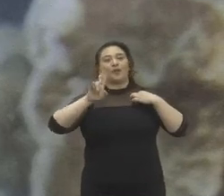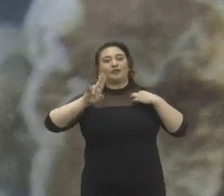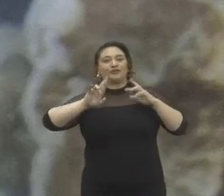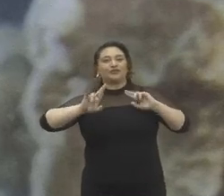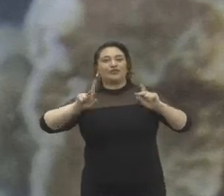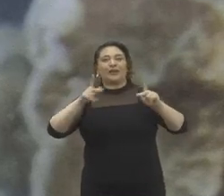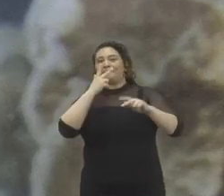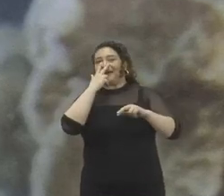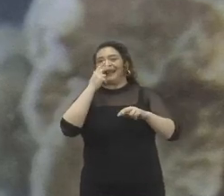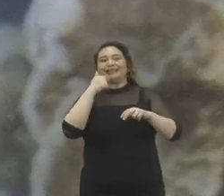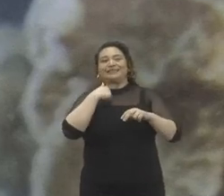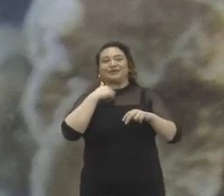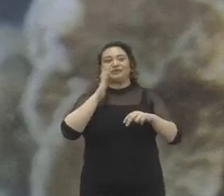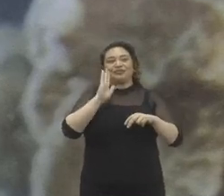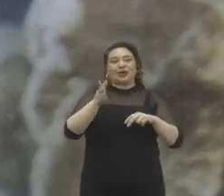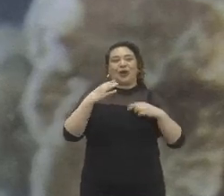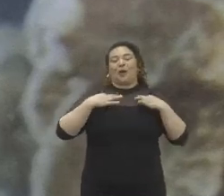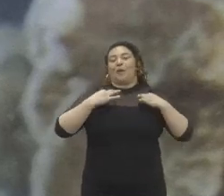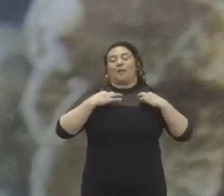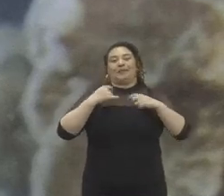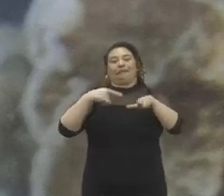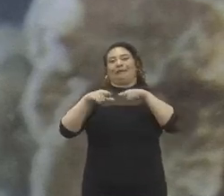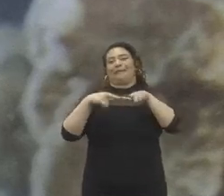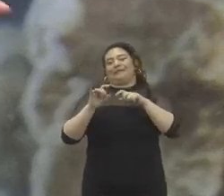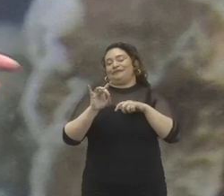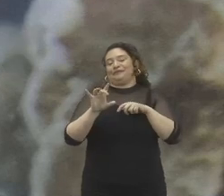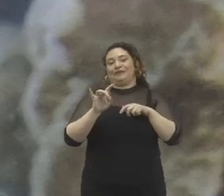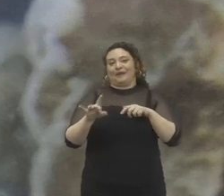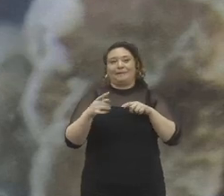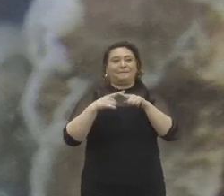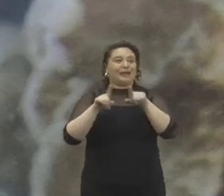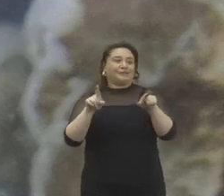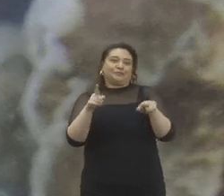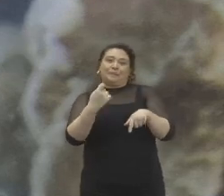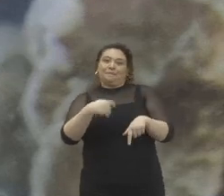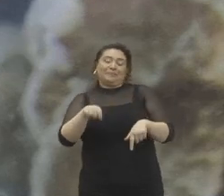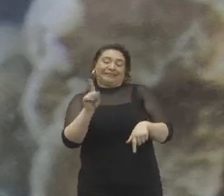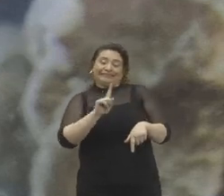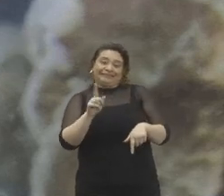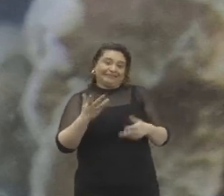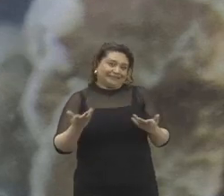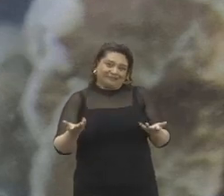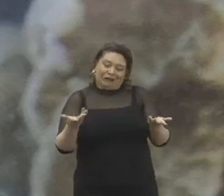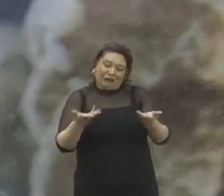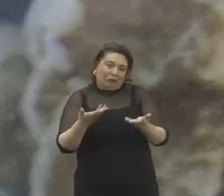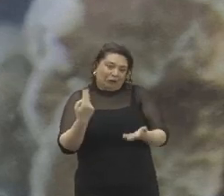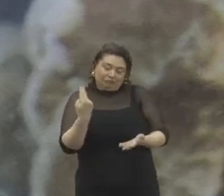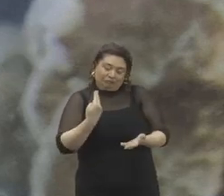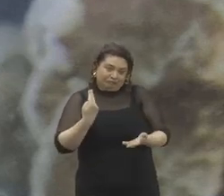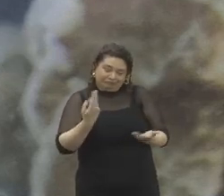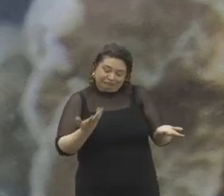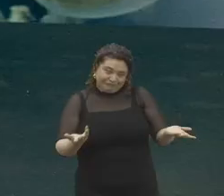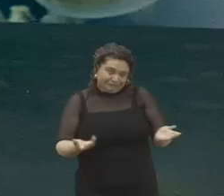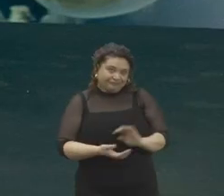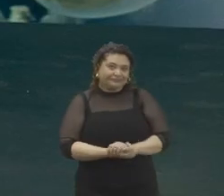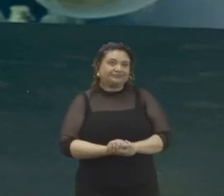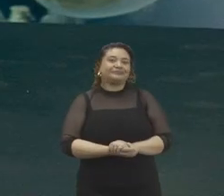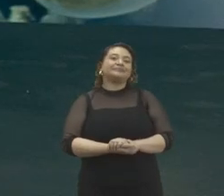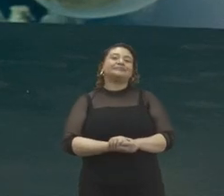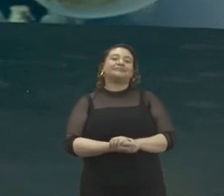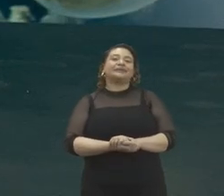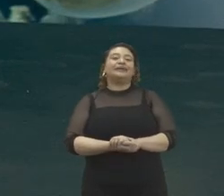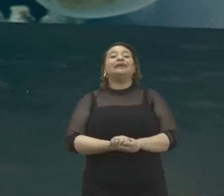de uniforme muito bom mas sem precisar né agora nem tem nem tem essa necessidade muito